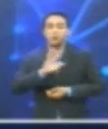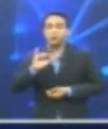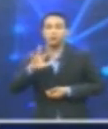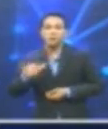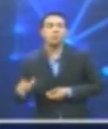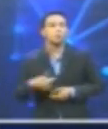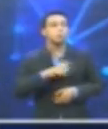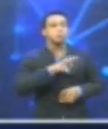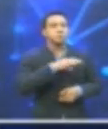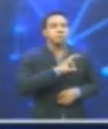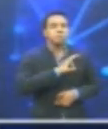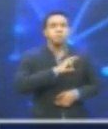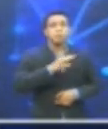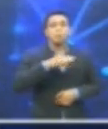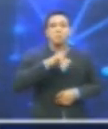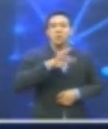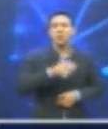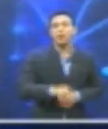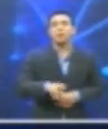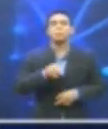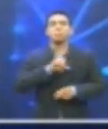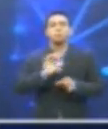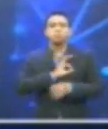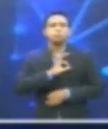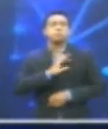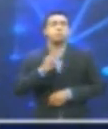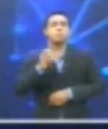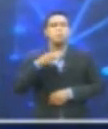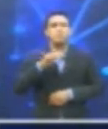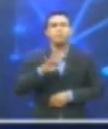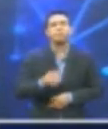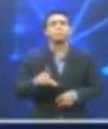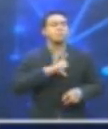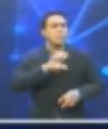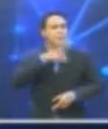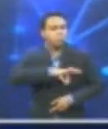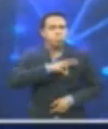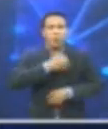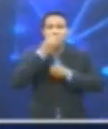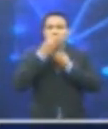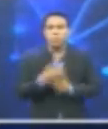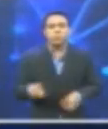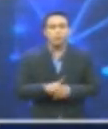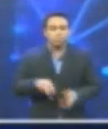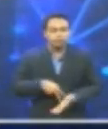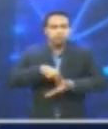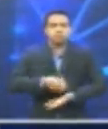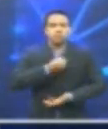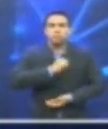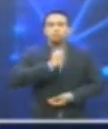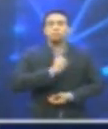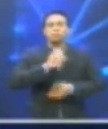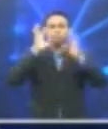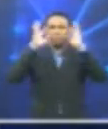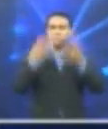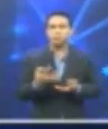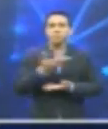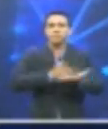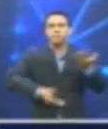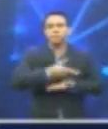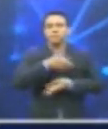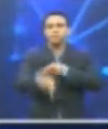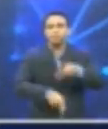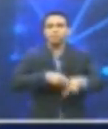de Bombeiros, prestigiados, bem avaliados, bem assalariados, impondo respeito e com a participação da comunidade,